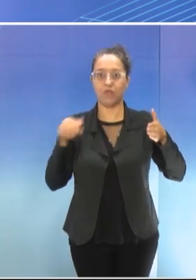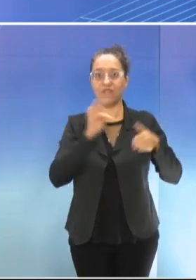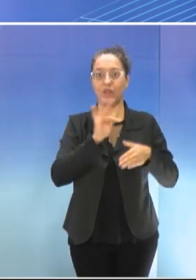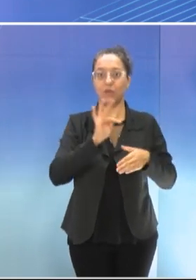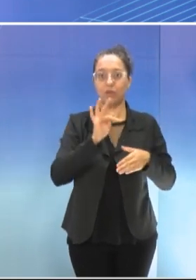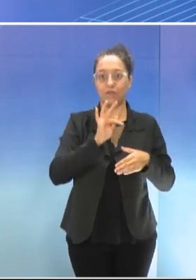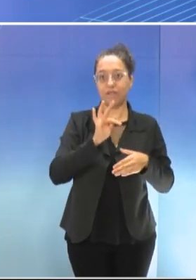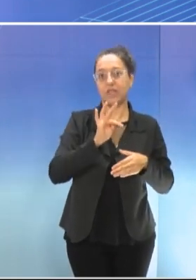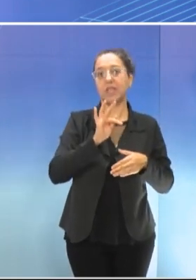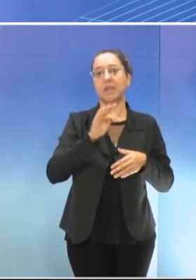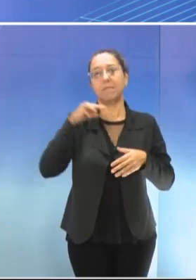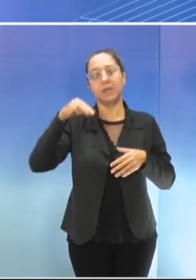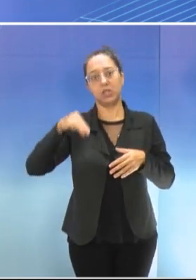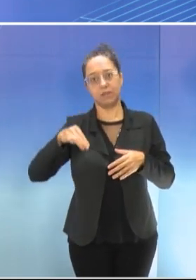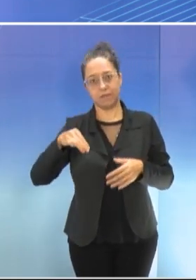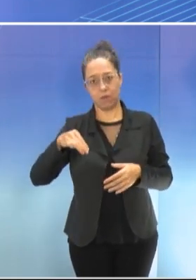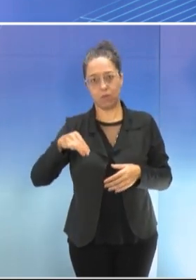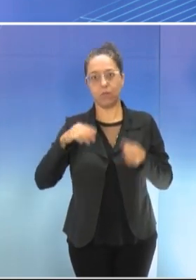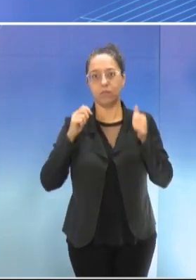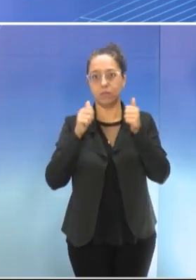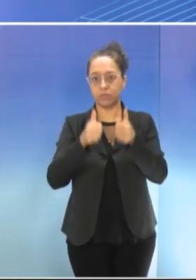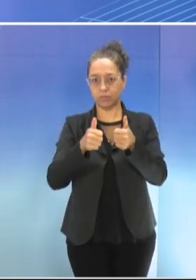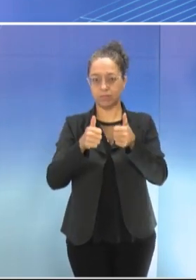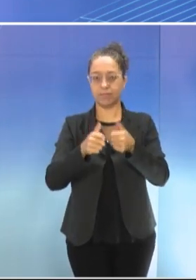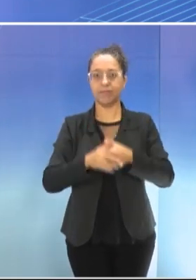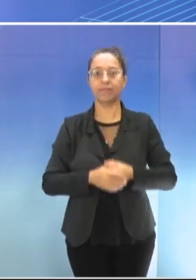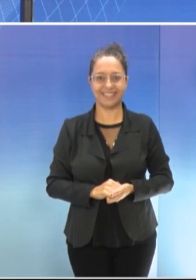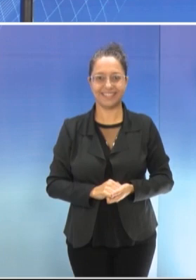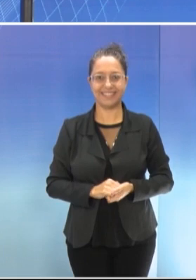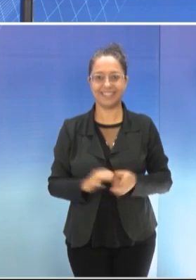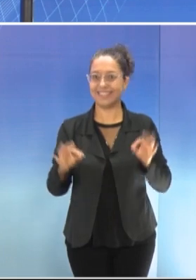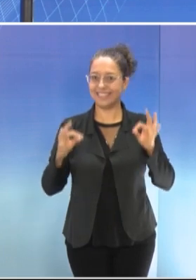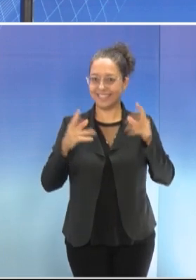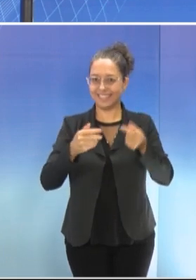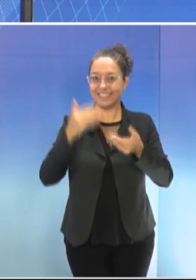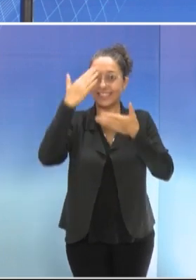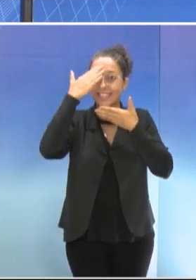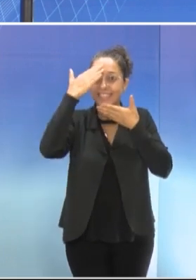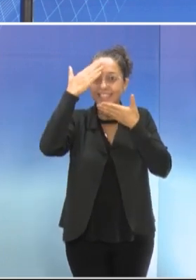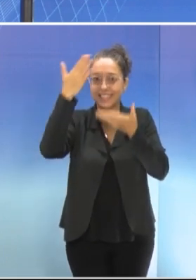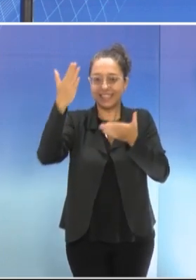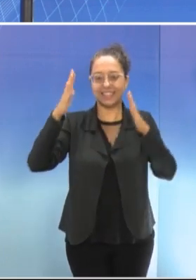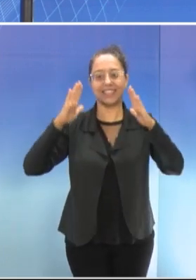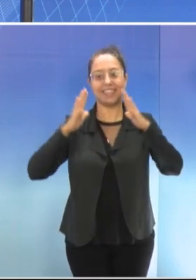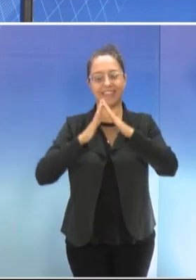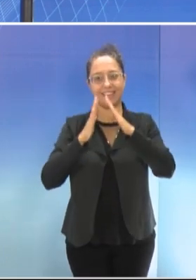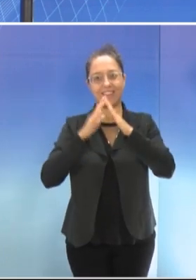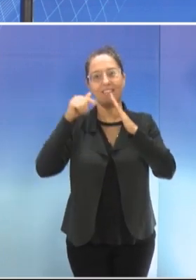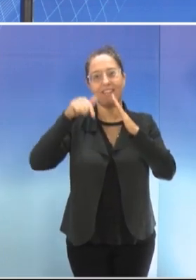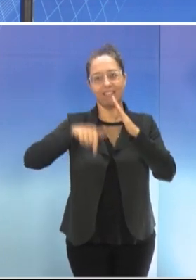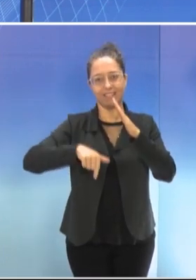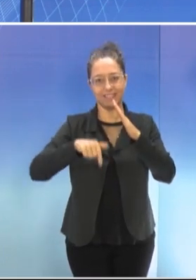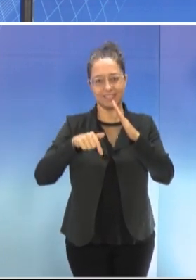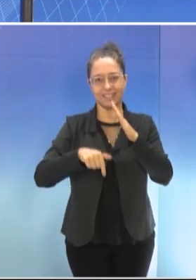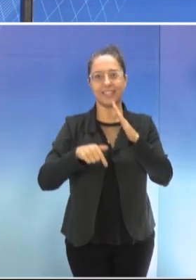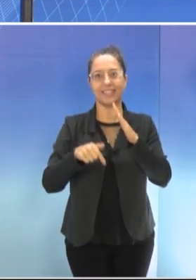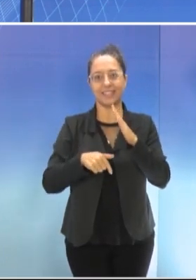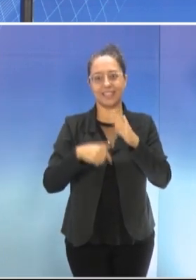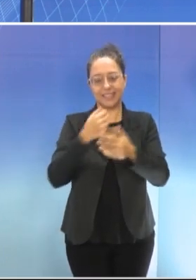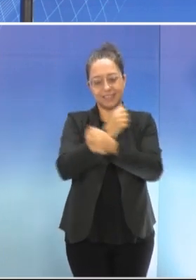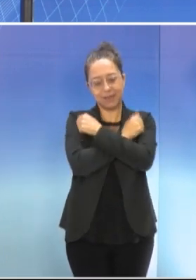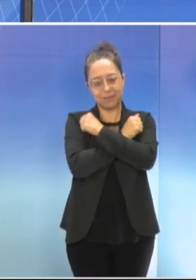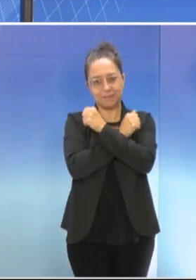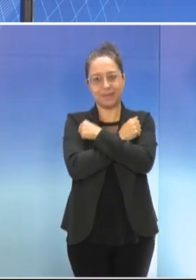medieval. Todos os temas vão ser relacionados à fé cristã. Agradeço a todos que estão em casa assistindo essa aula